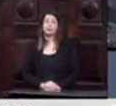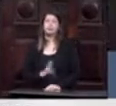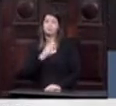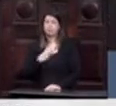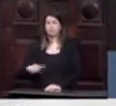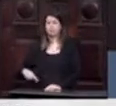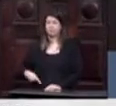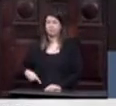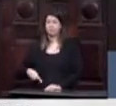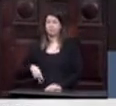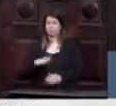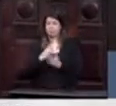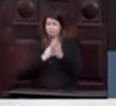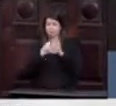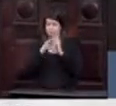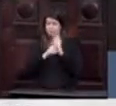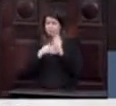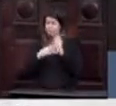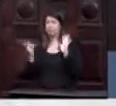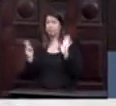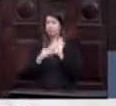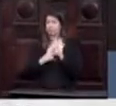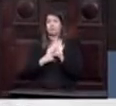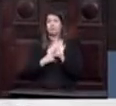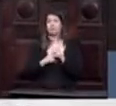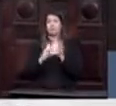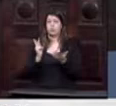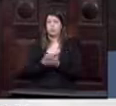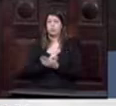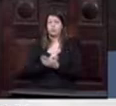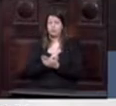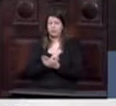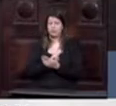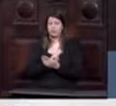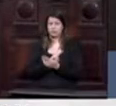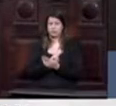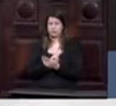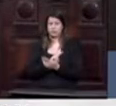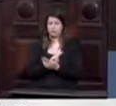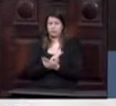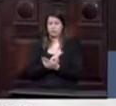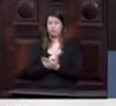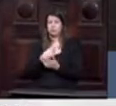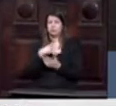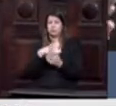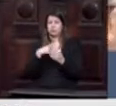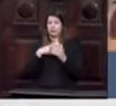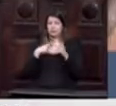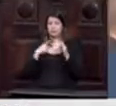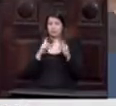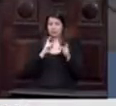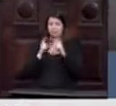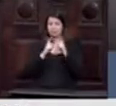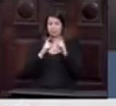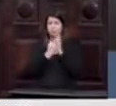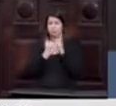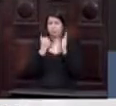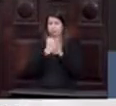Senhor presidente, a ata reflete com exatidão o ocorrido na 10ª sessão extraordinária, que, iniciada